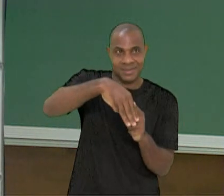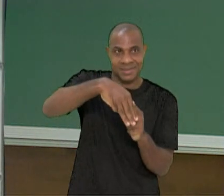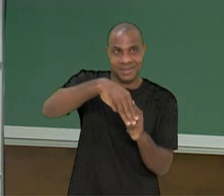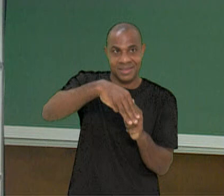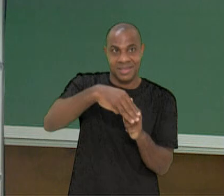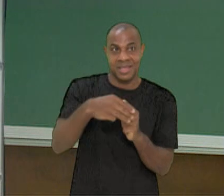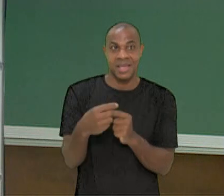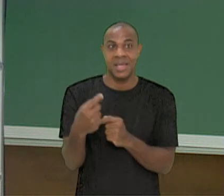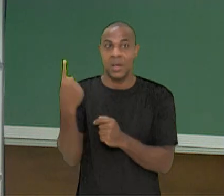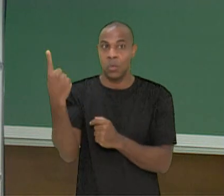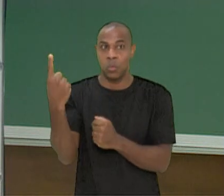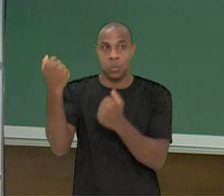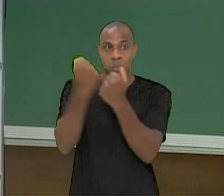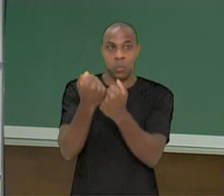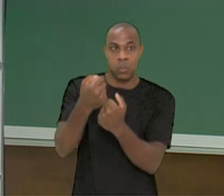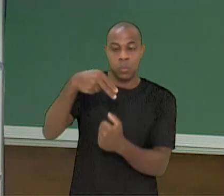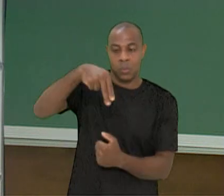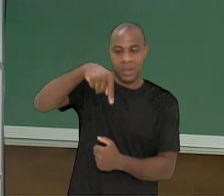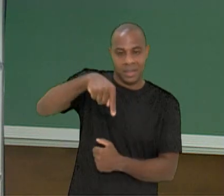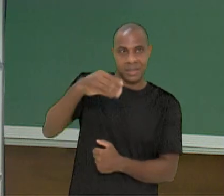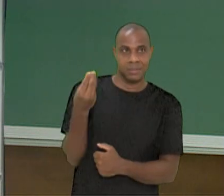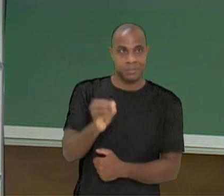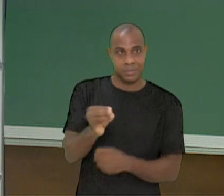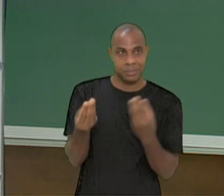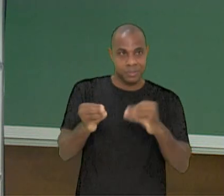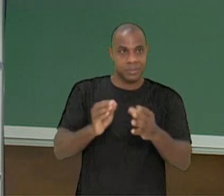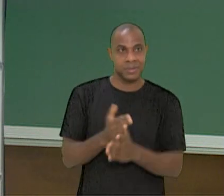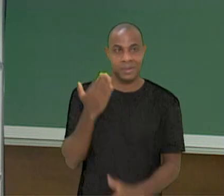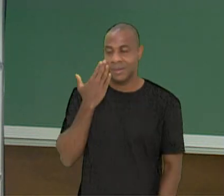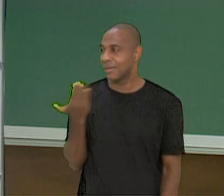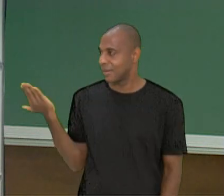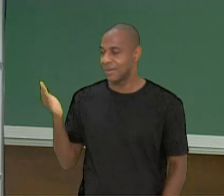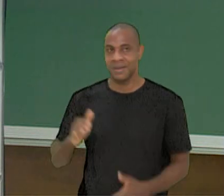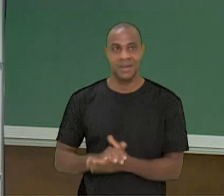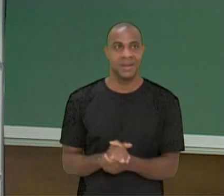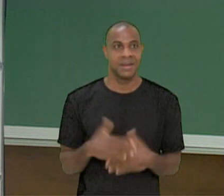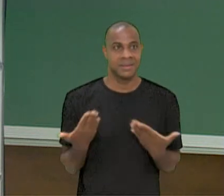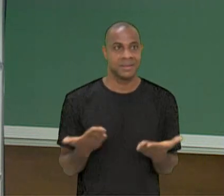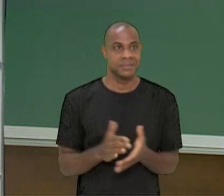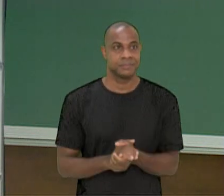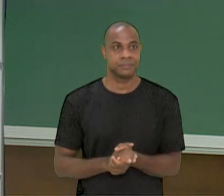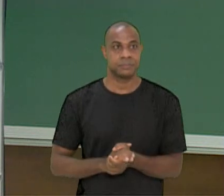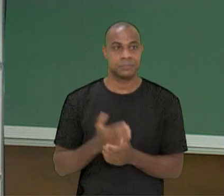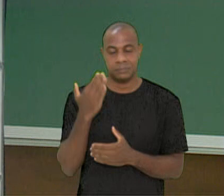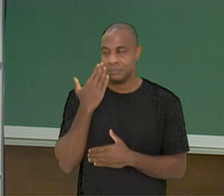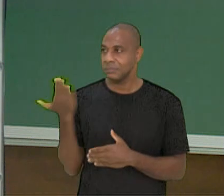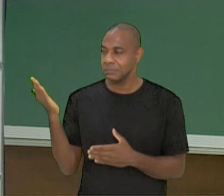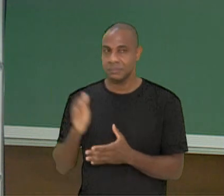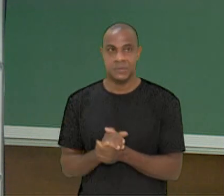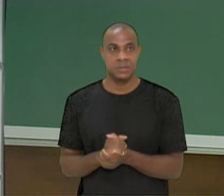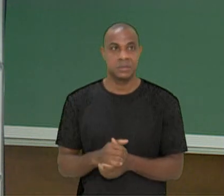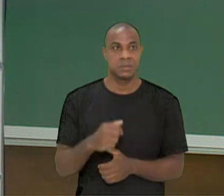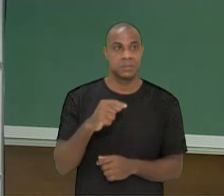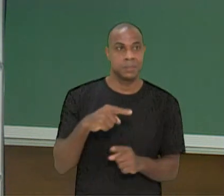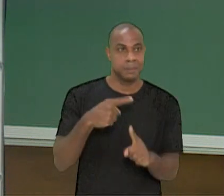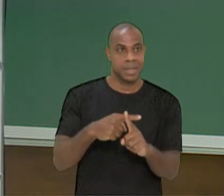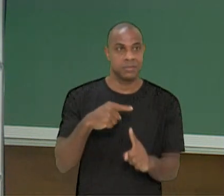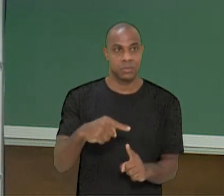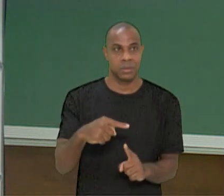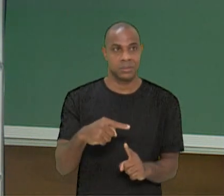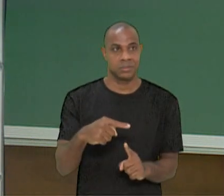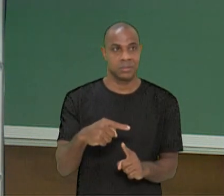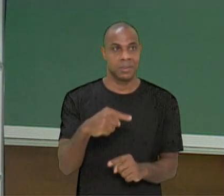quando o expoente é par, o resultado fica positivo. Então, vai ficar mais 4, certo? E aqui o menos 1